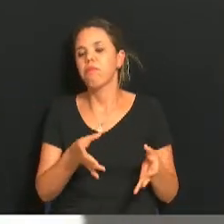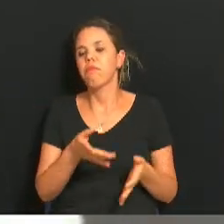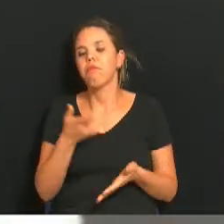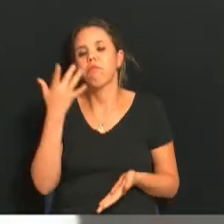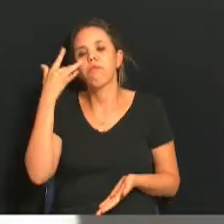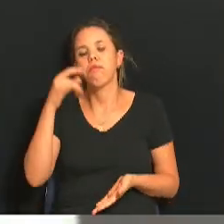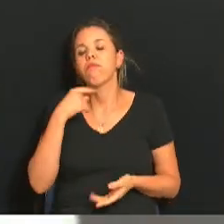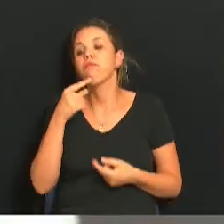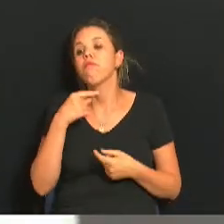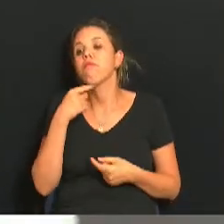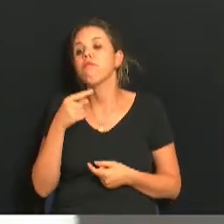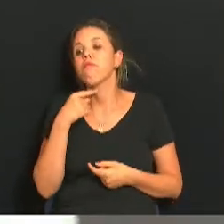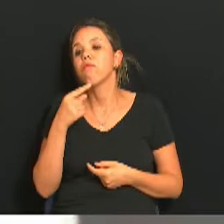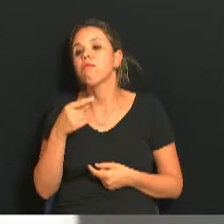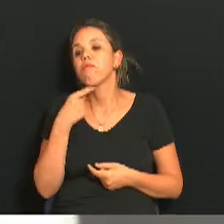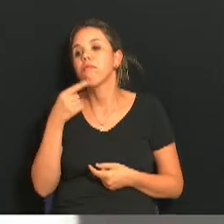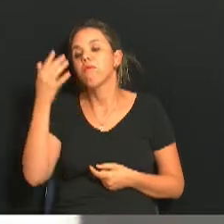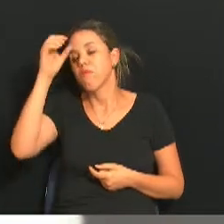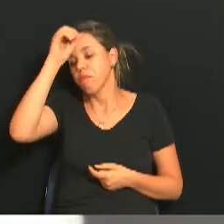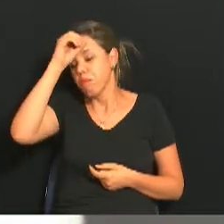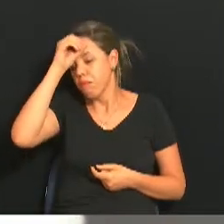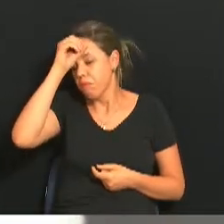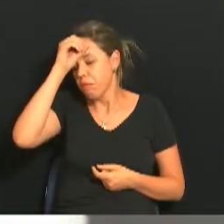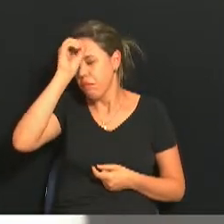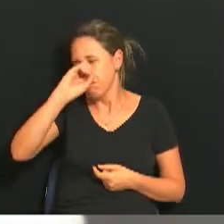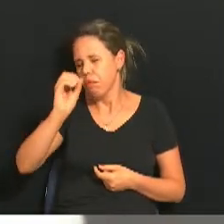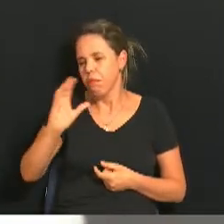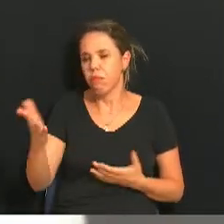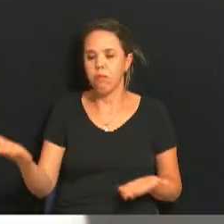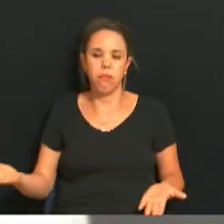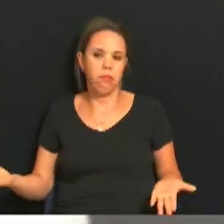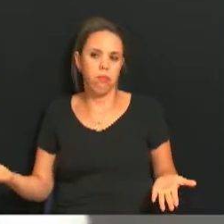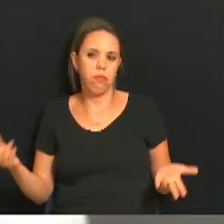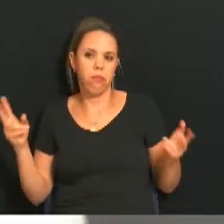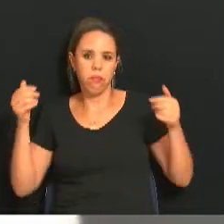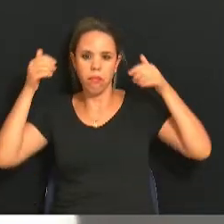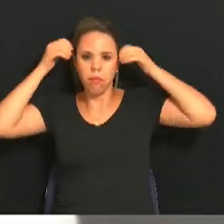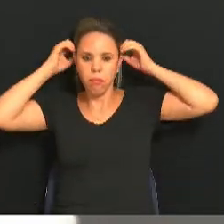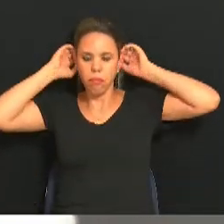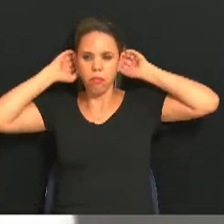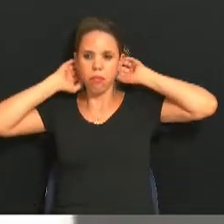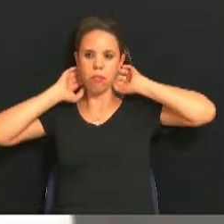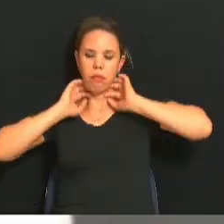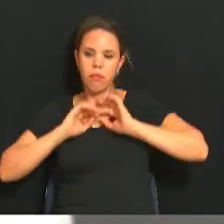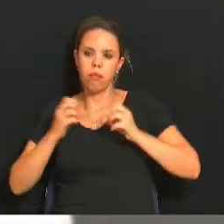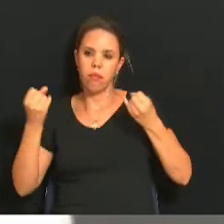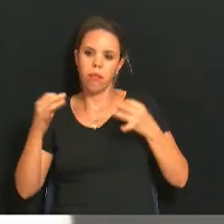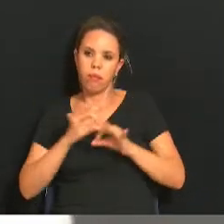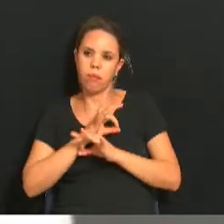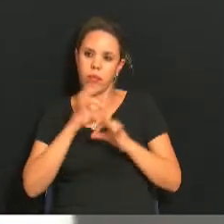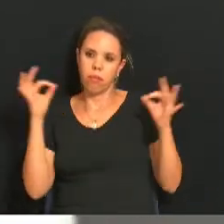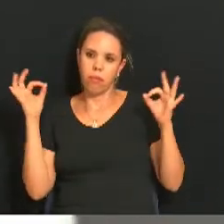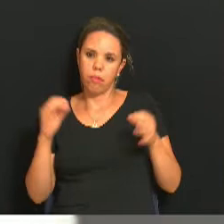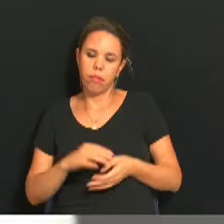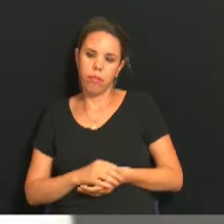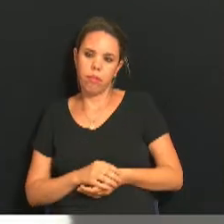gente ficar sem informações corretas sobre o assunto mas achei explicação